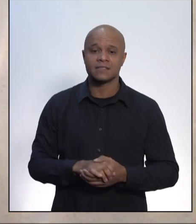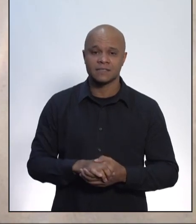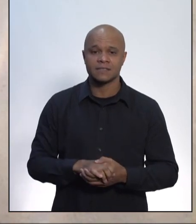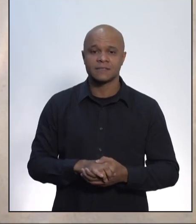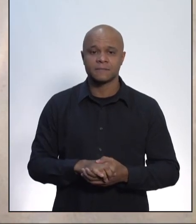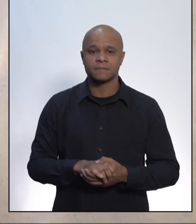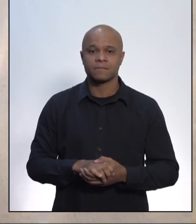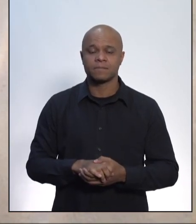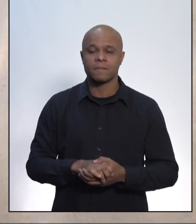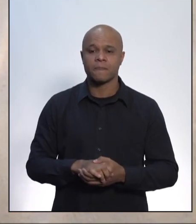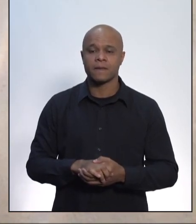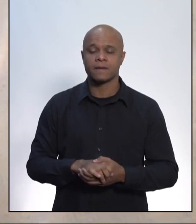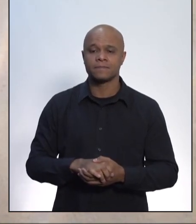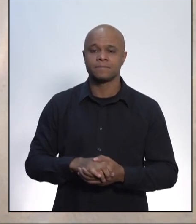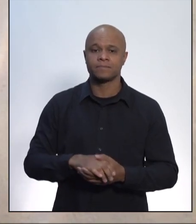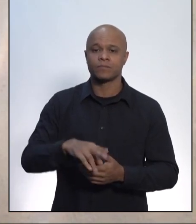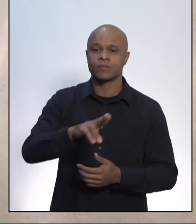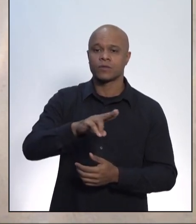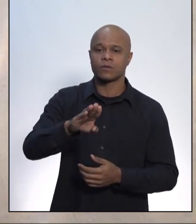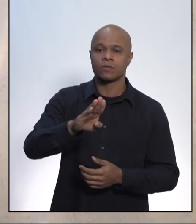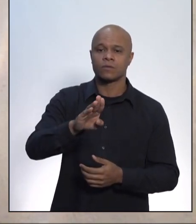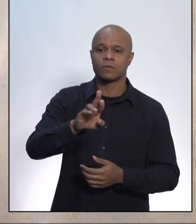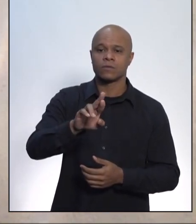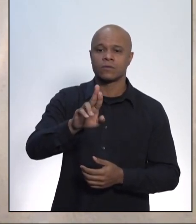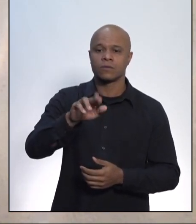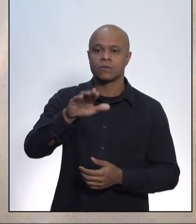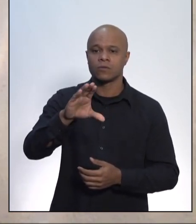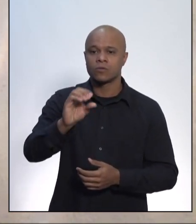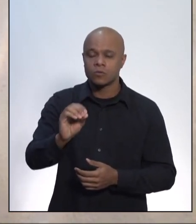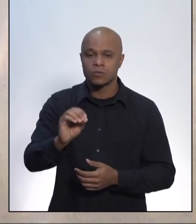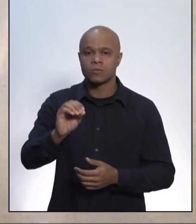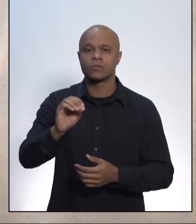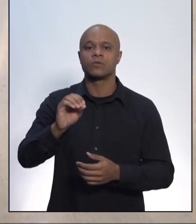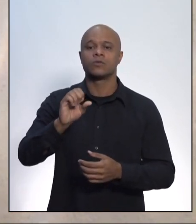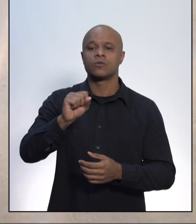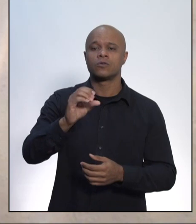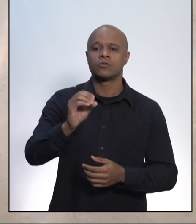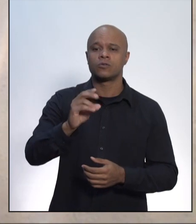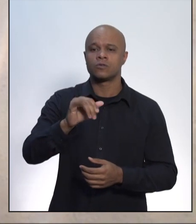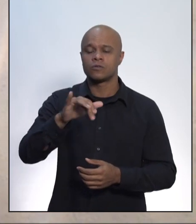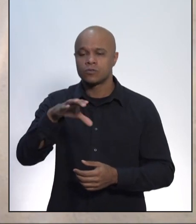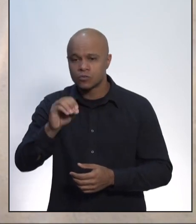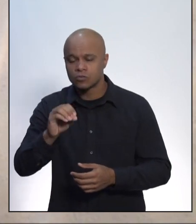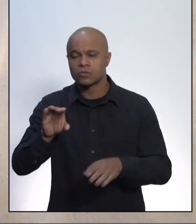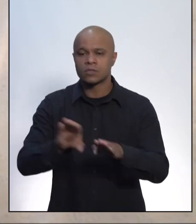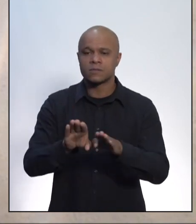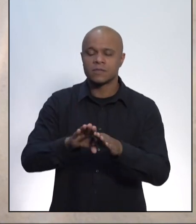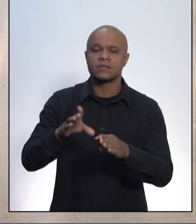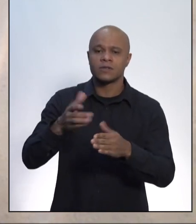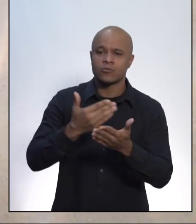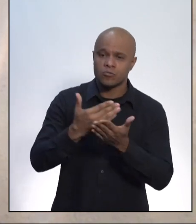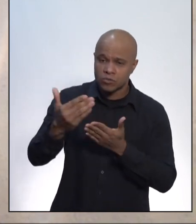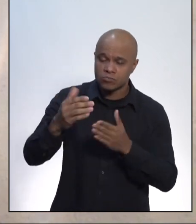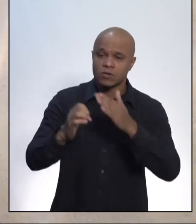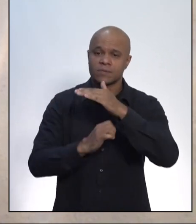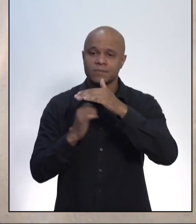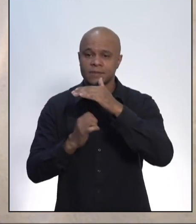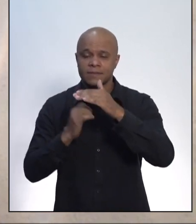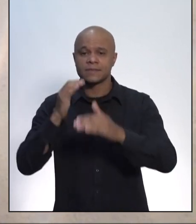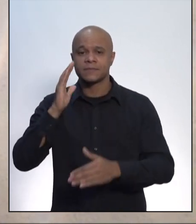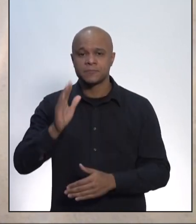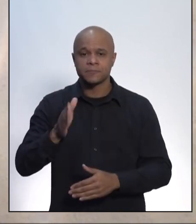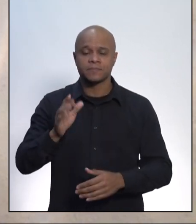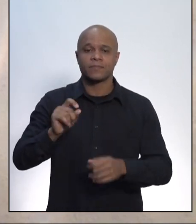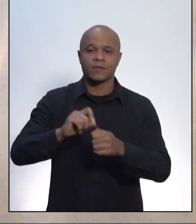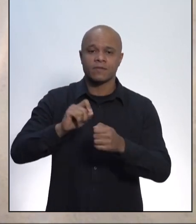sócio fundador do Explicae, é um dos caras que conceberam essa questão do Explicae, né, que é uma plataforma, ele já vinha,